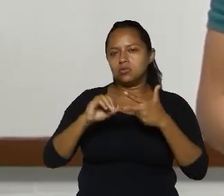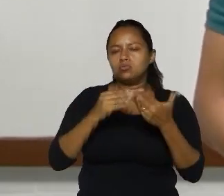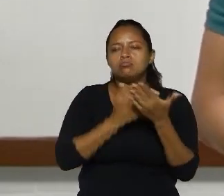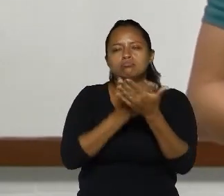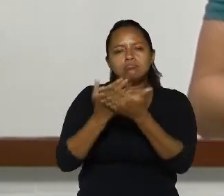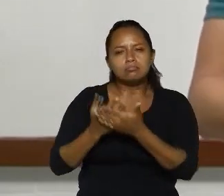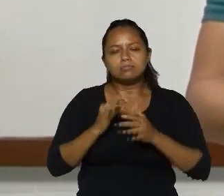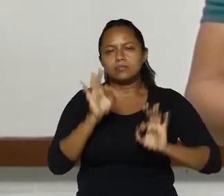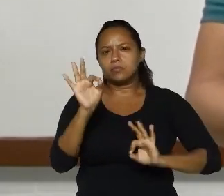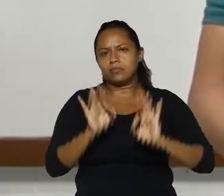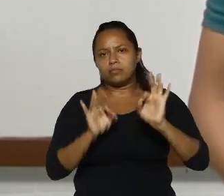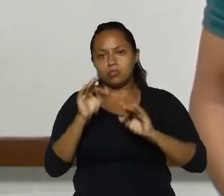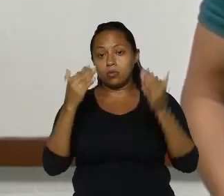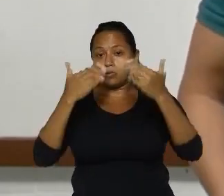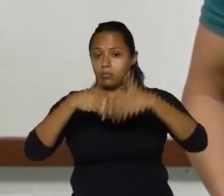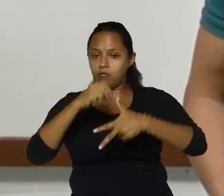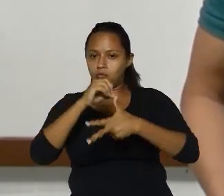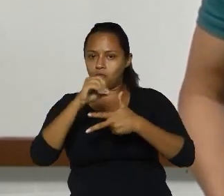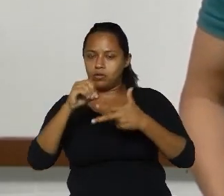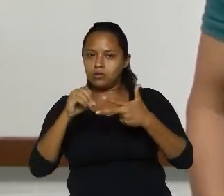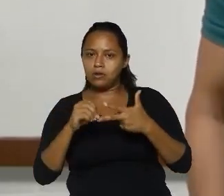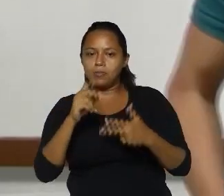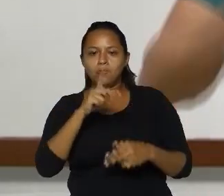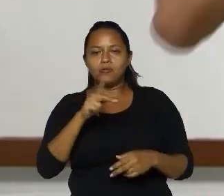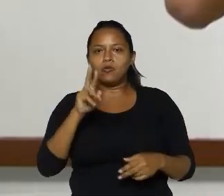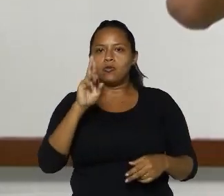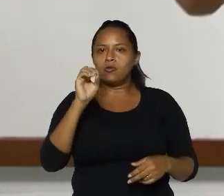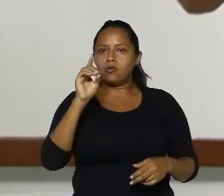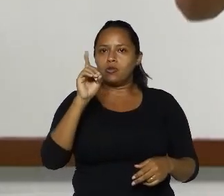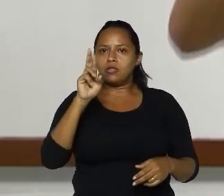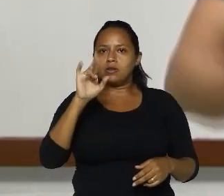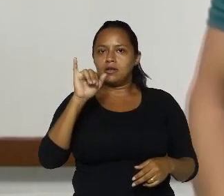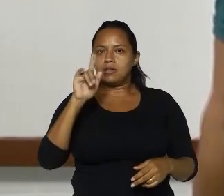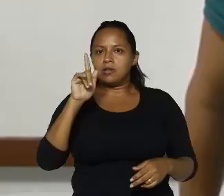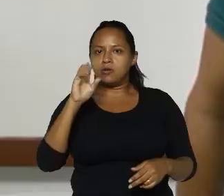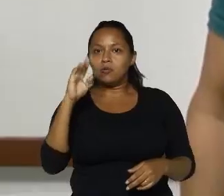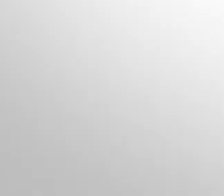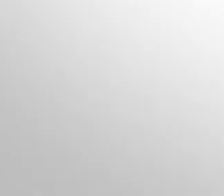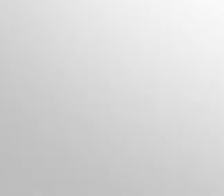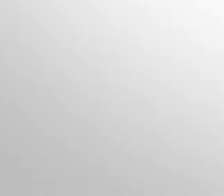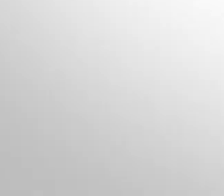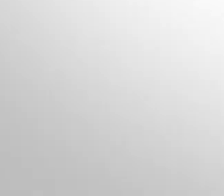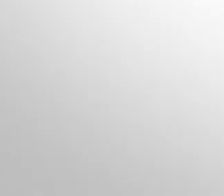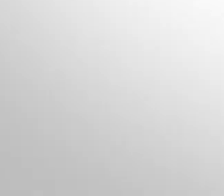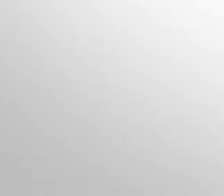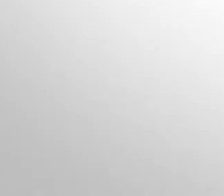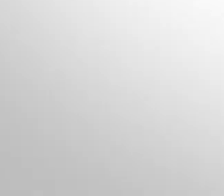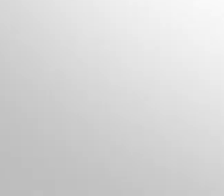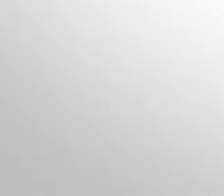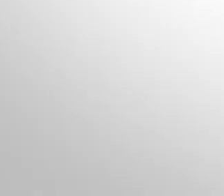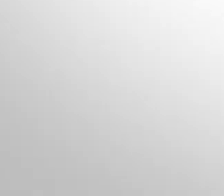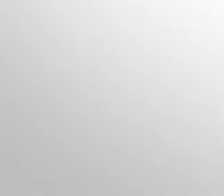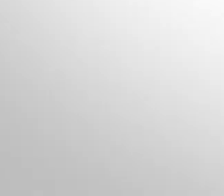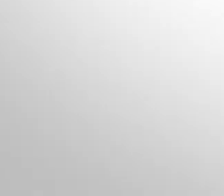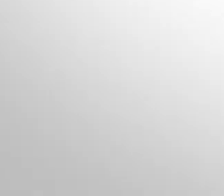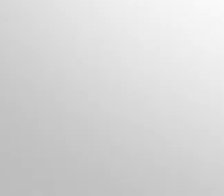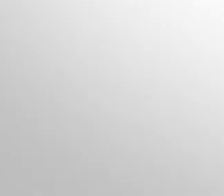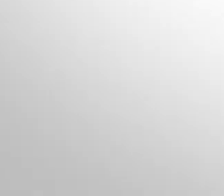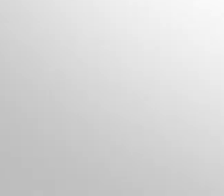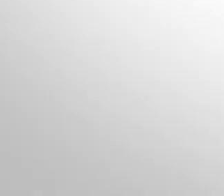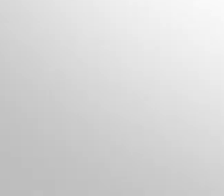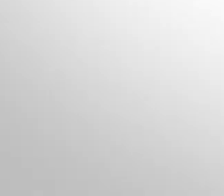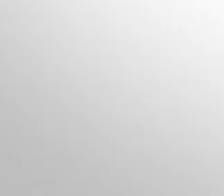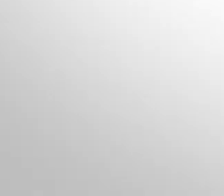se preparando para a prova do Enem. Professor Rodrigo, Biologia na Cabeça. Juntos no Enem.